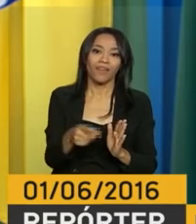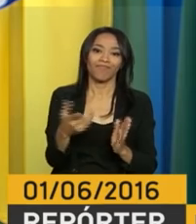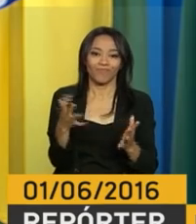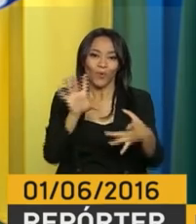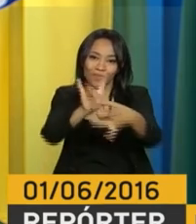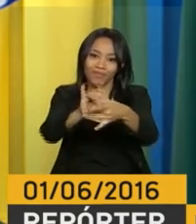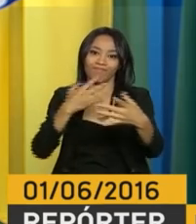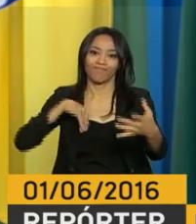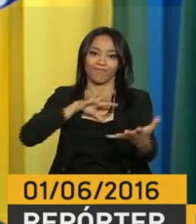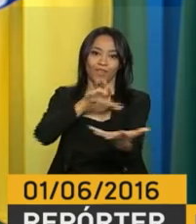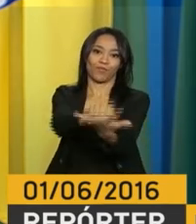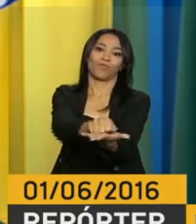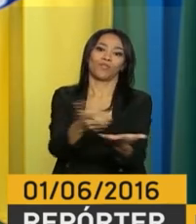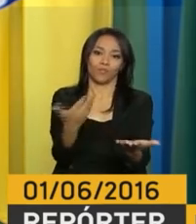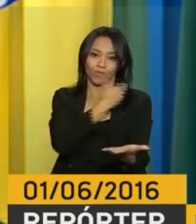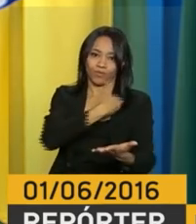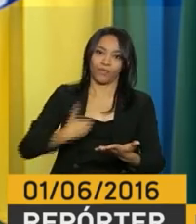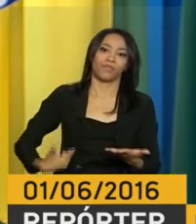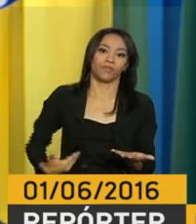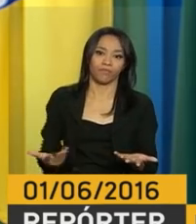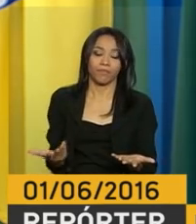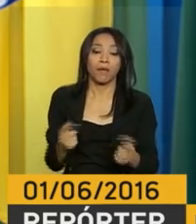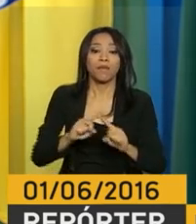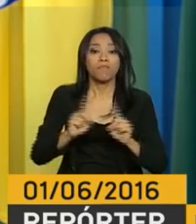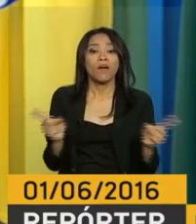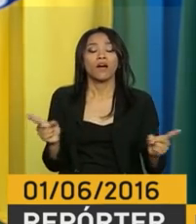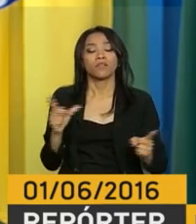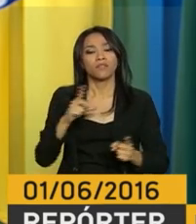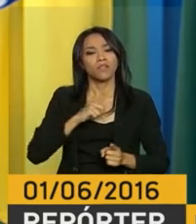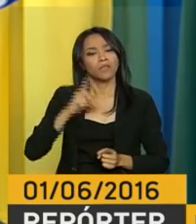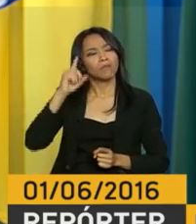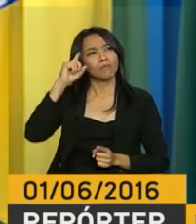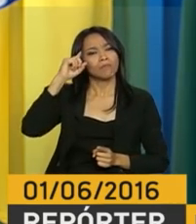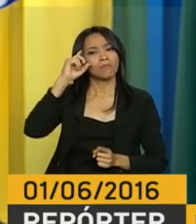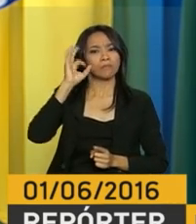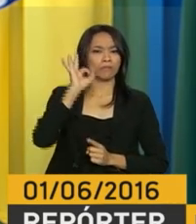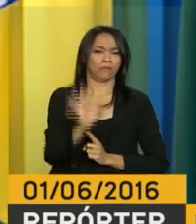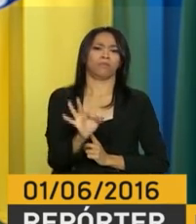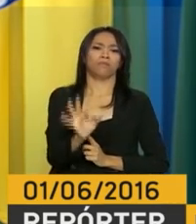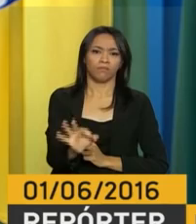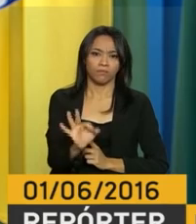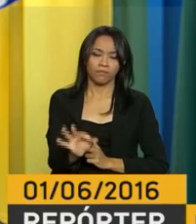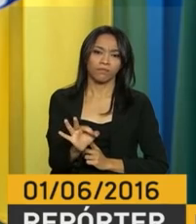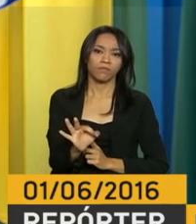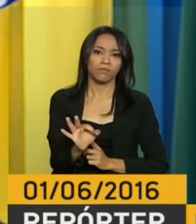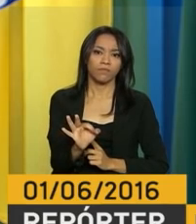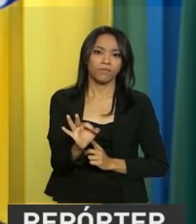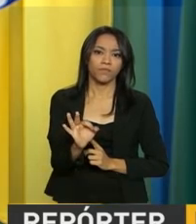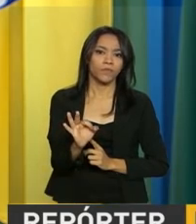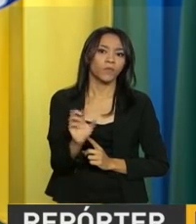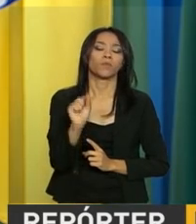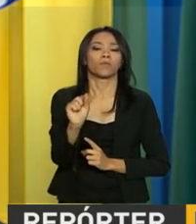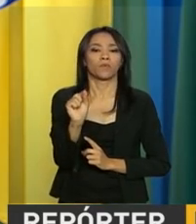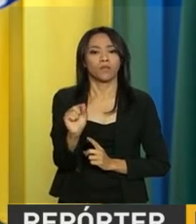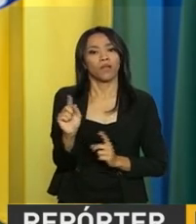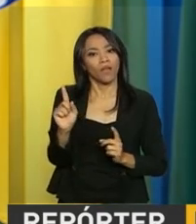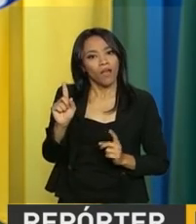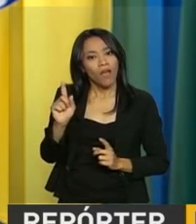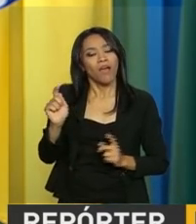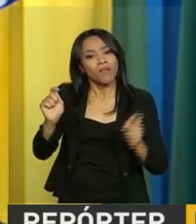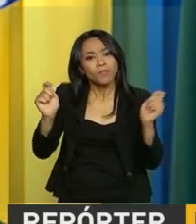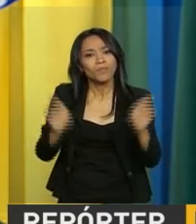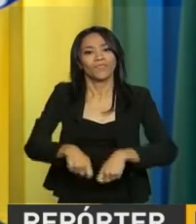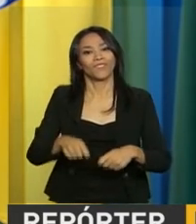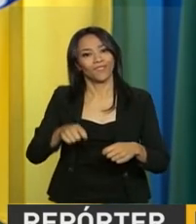governo Mas tenho a mais absoluta convicção de que é possível reverter